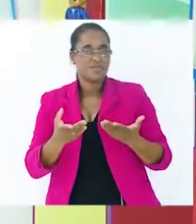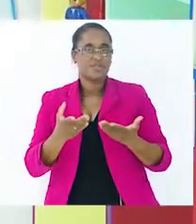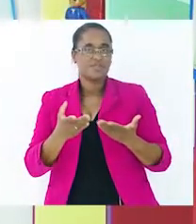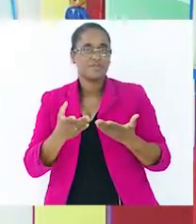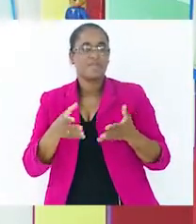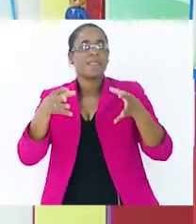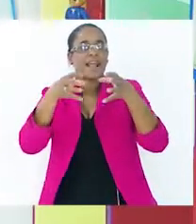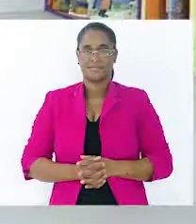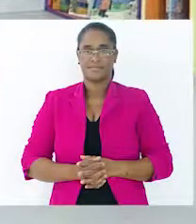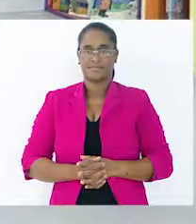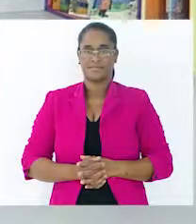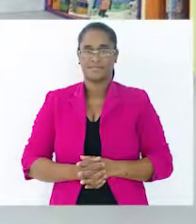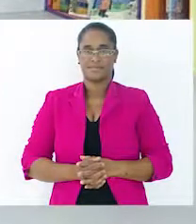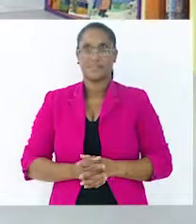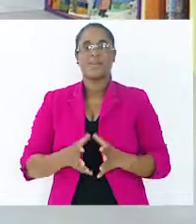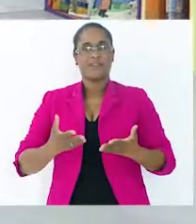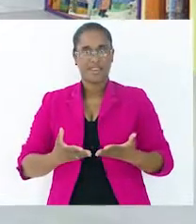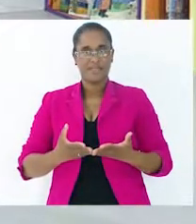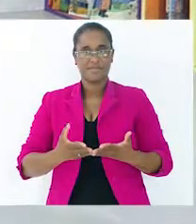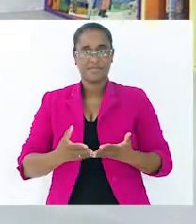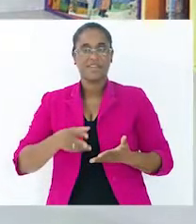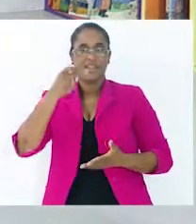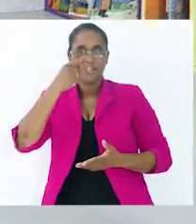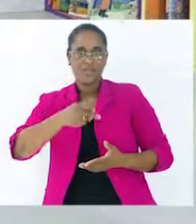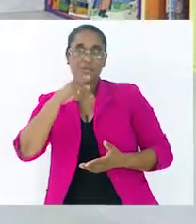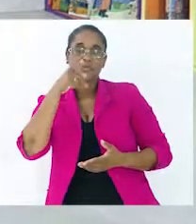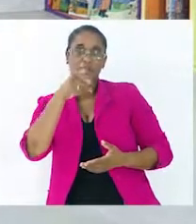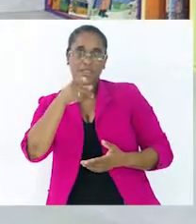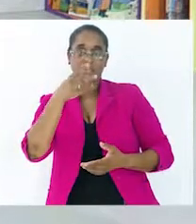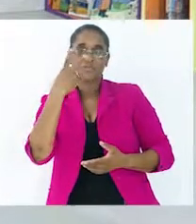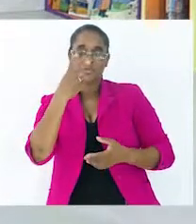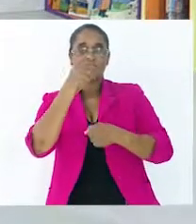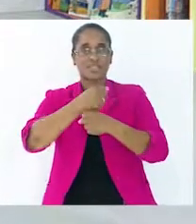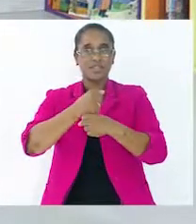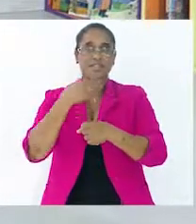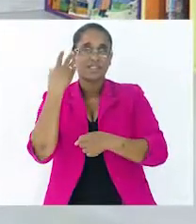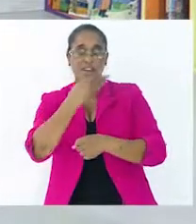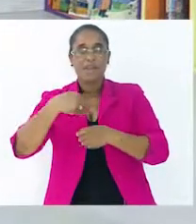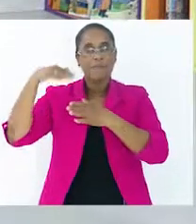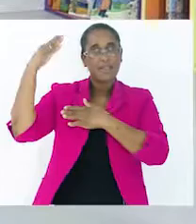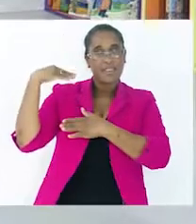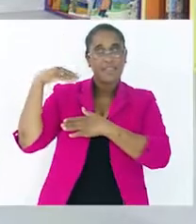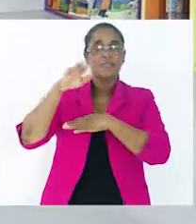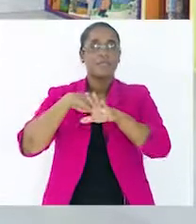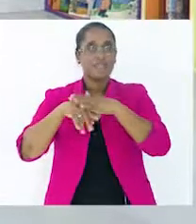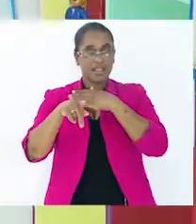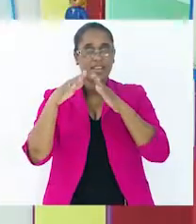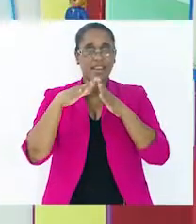a classe do verbo. Ok? Ficaste com 2 exercícios da aula passada para fazeres em casa. Está tudo